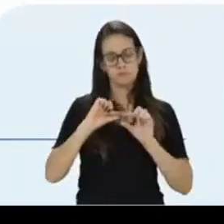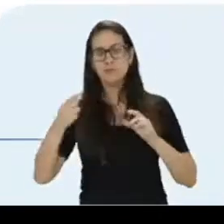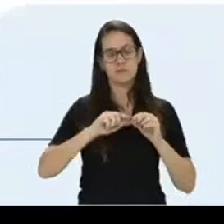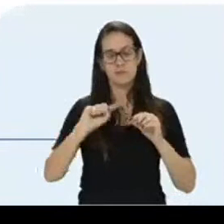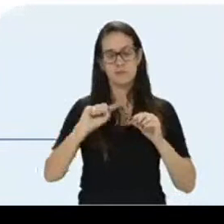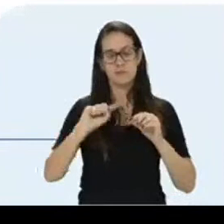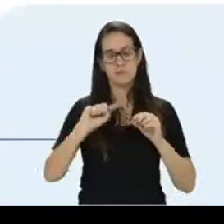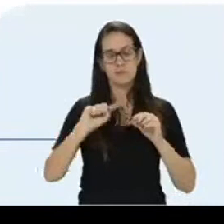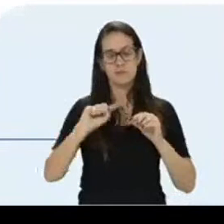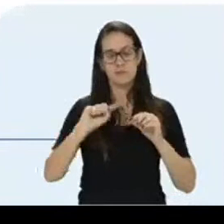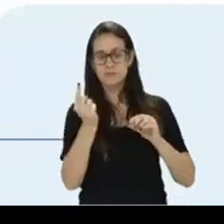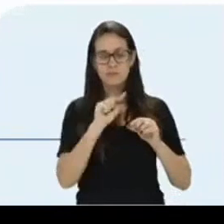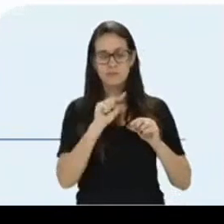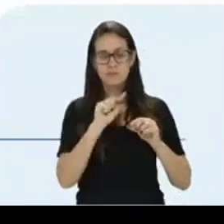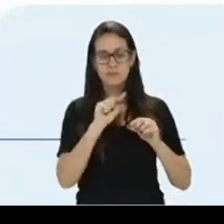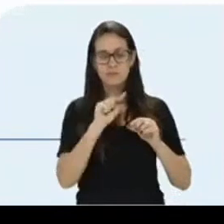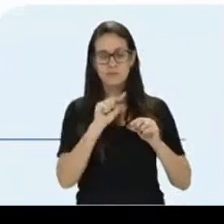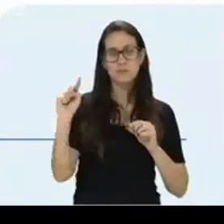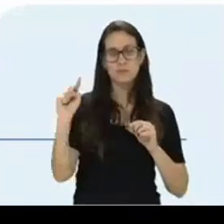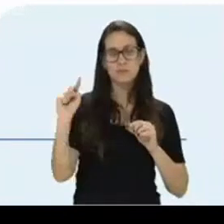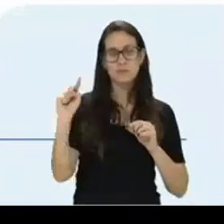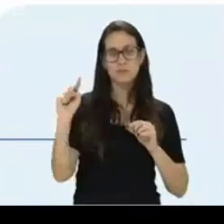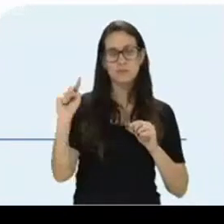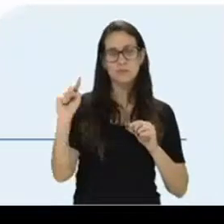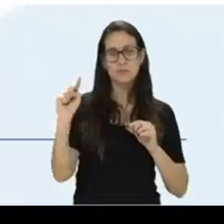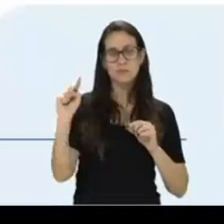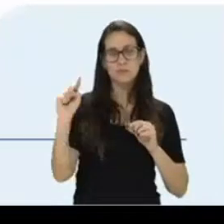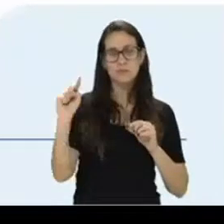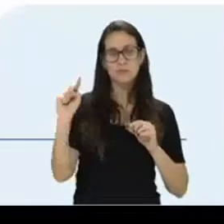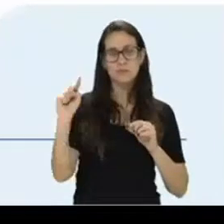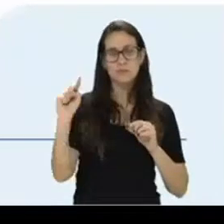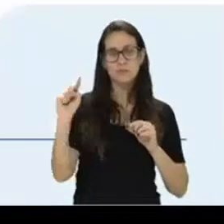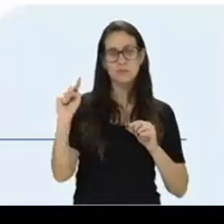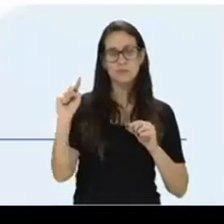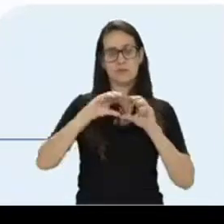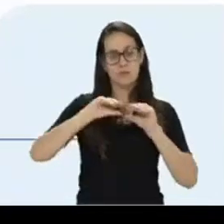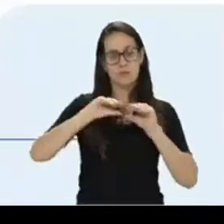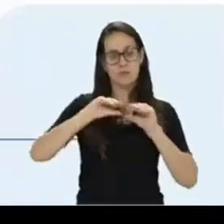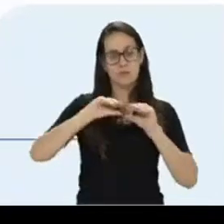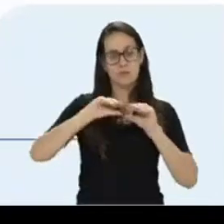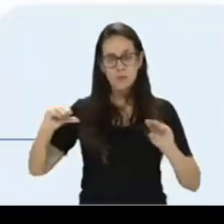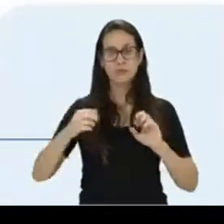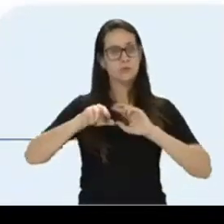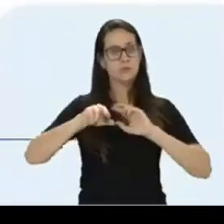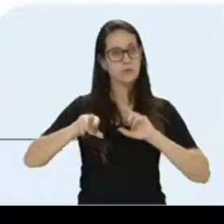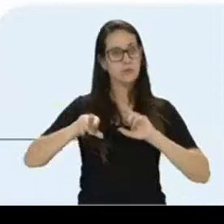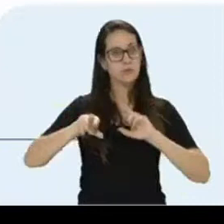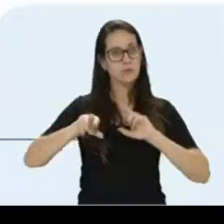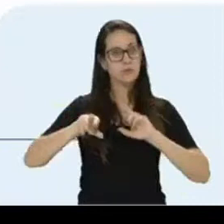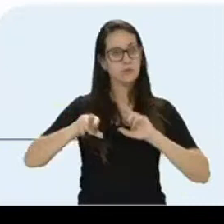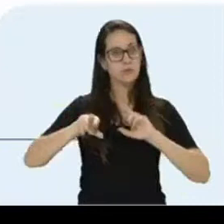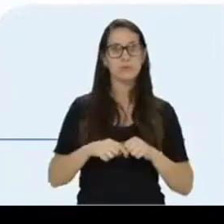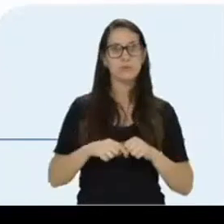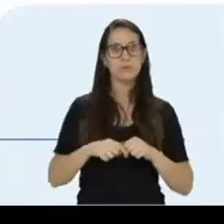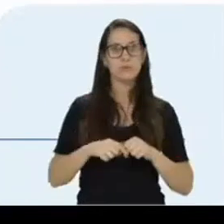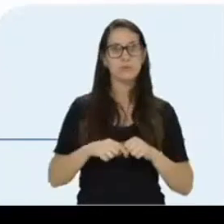retículos endoplasmático rugoso, retículo endoplasmático liso. A diferença deles, rugoso, porque eu